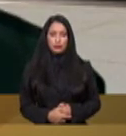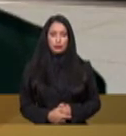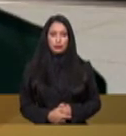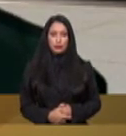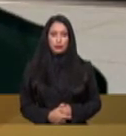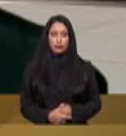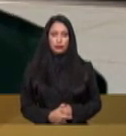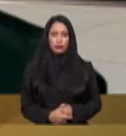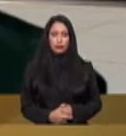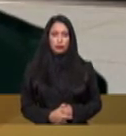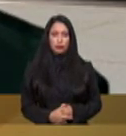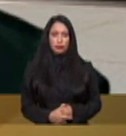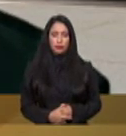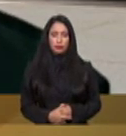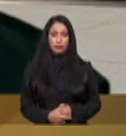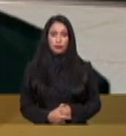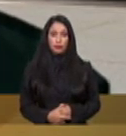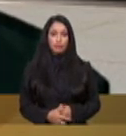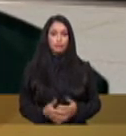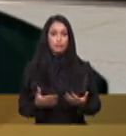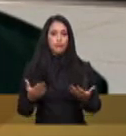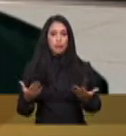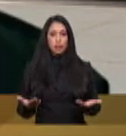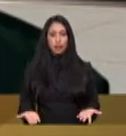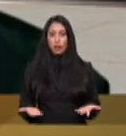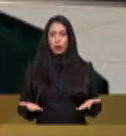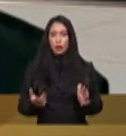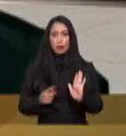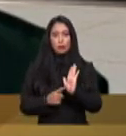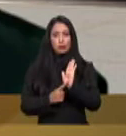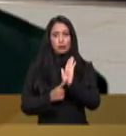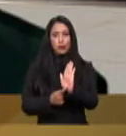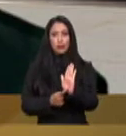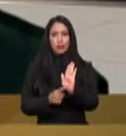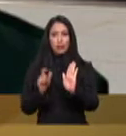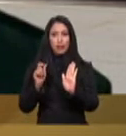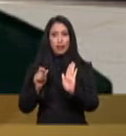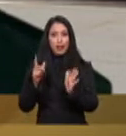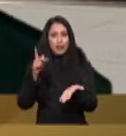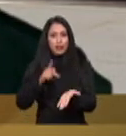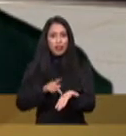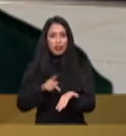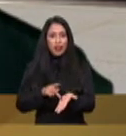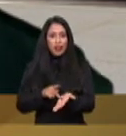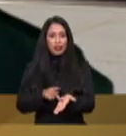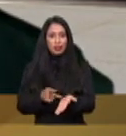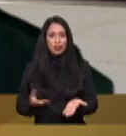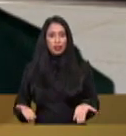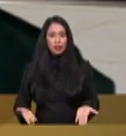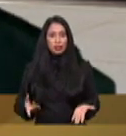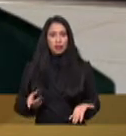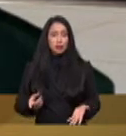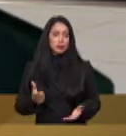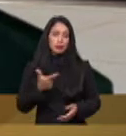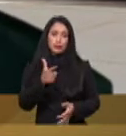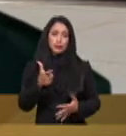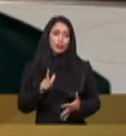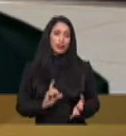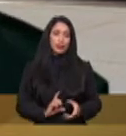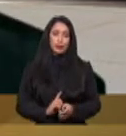Trata-se de uma clara derrota da verdade factual, sem a qual não se pode falar em convivência democrática